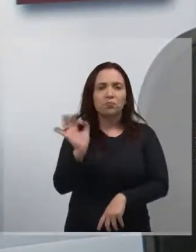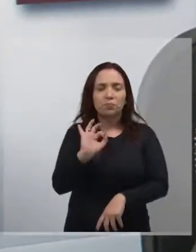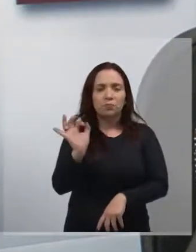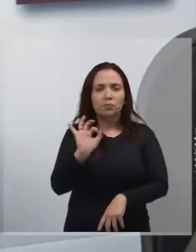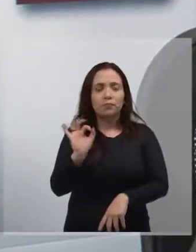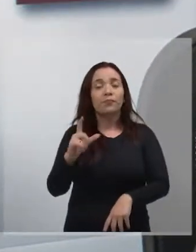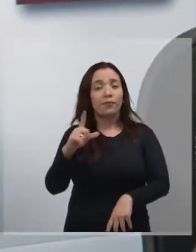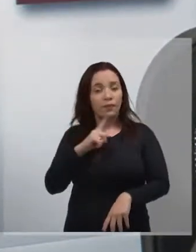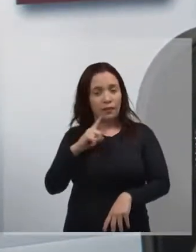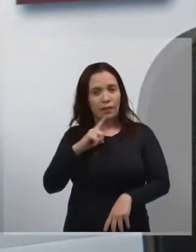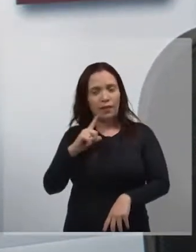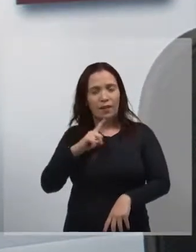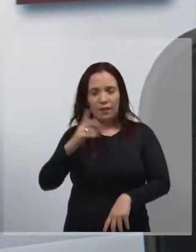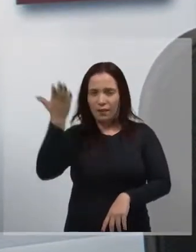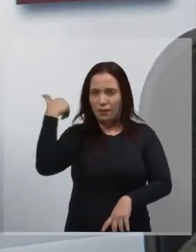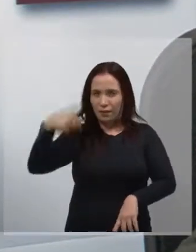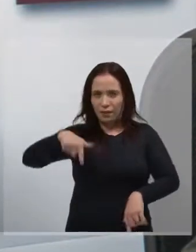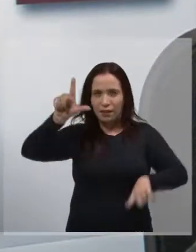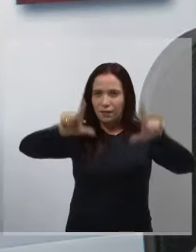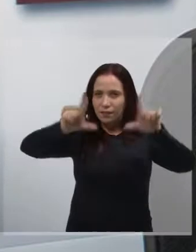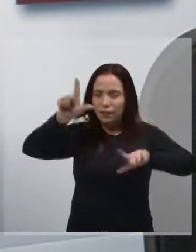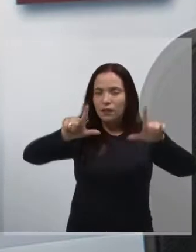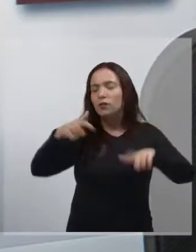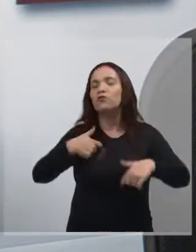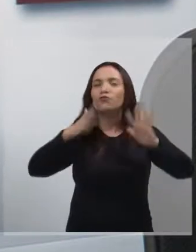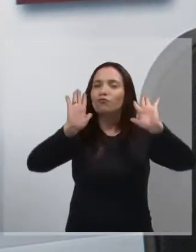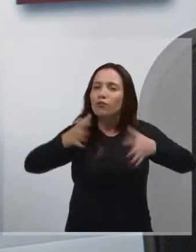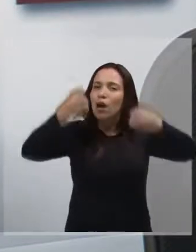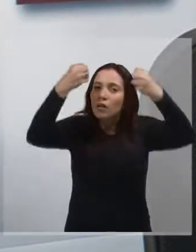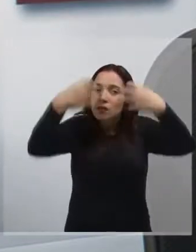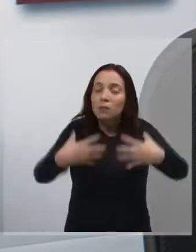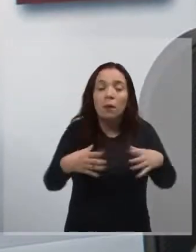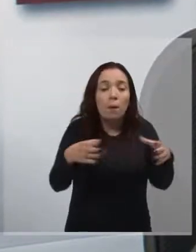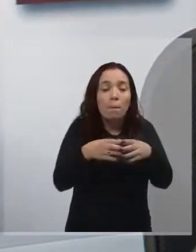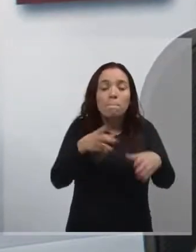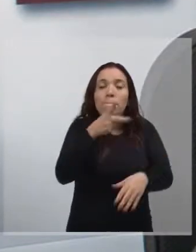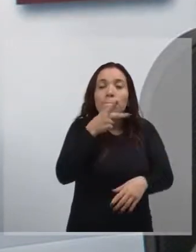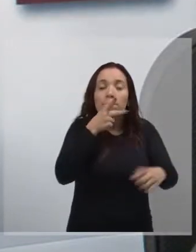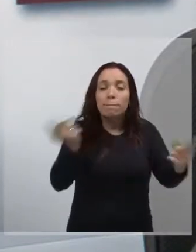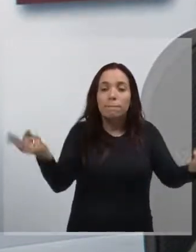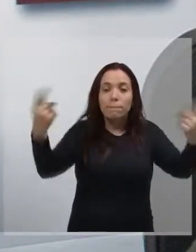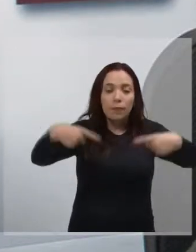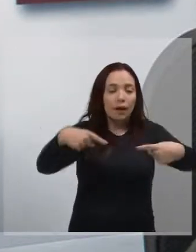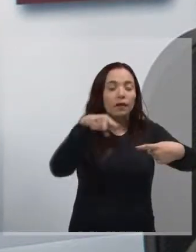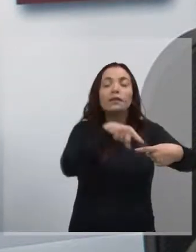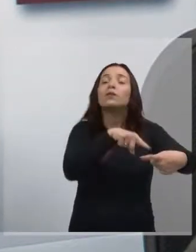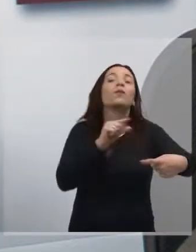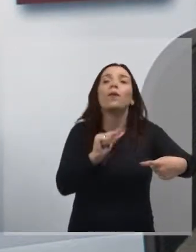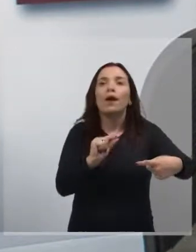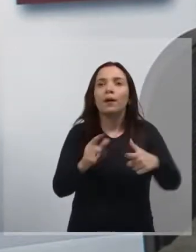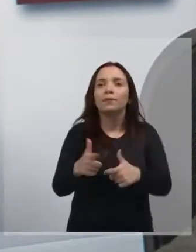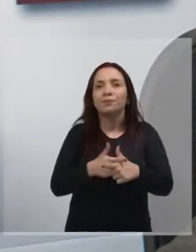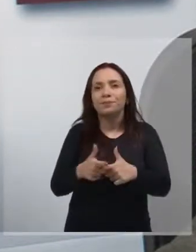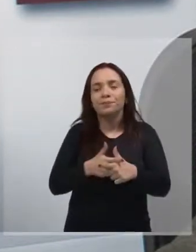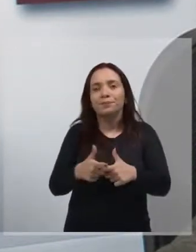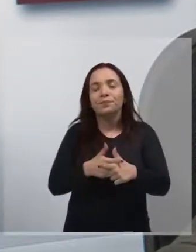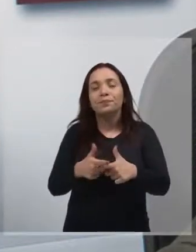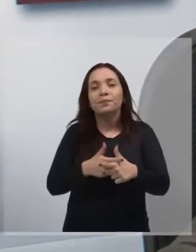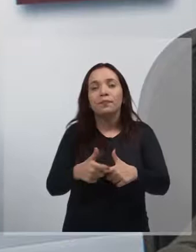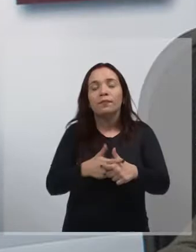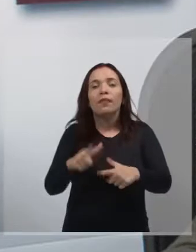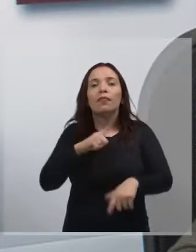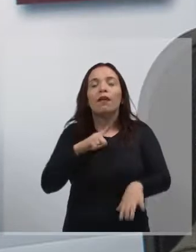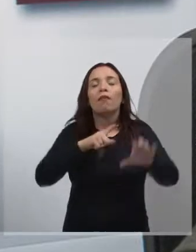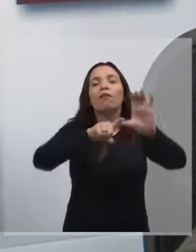nos programas anteriores eu coloquei, o problema da oposição é que ela está refém de uma